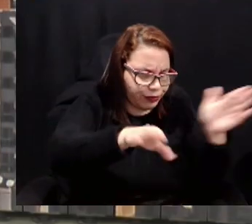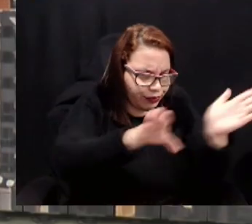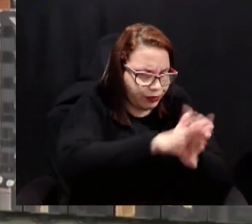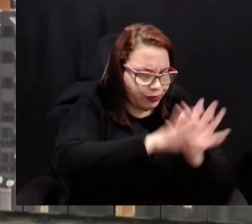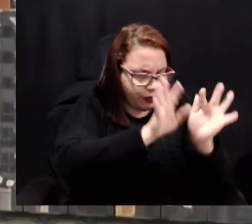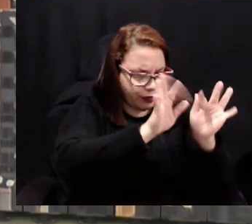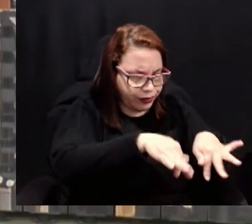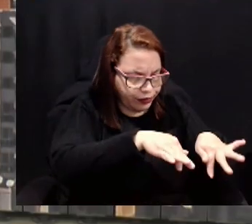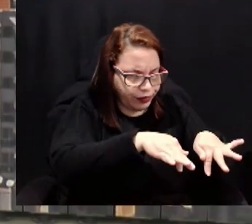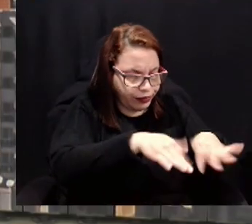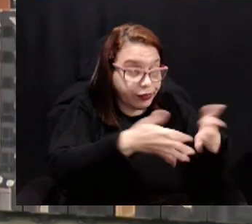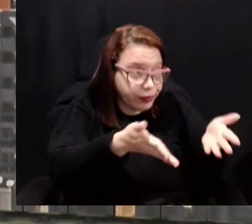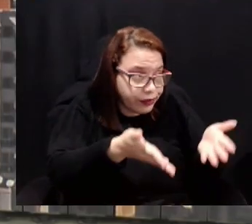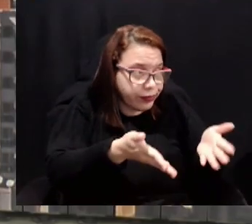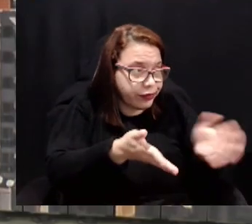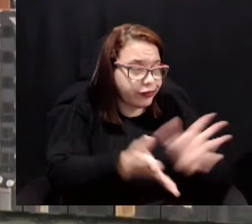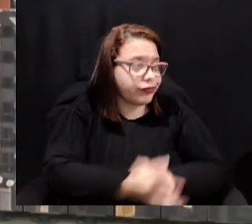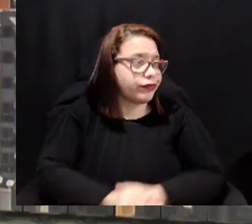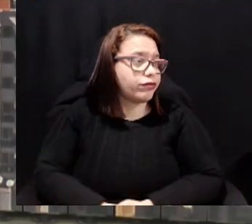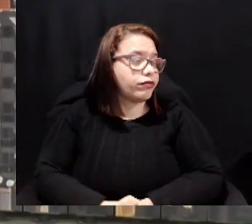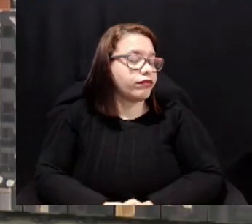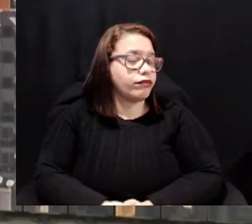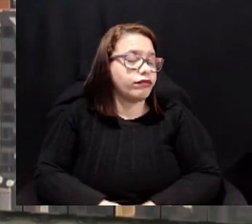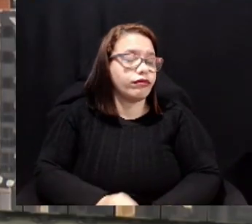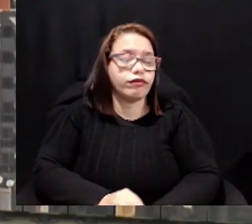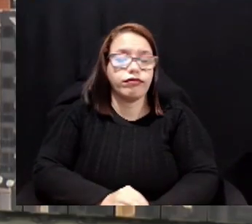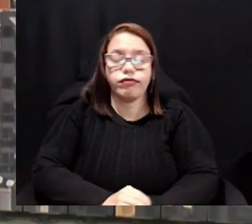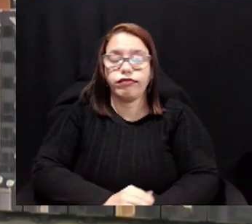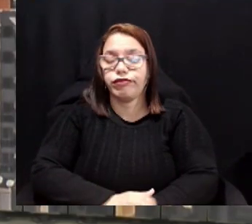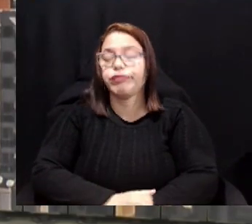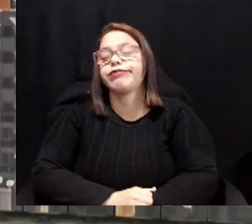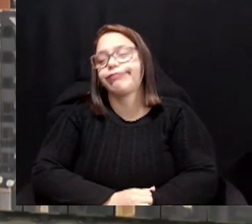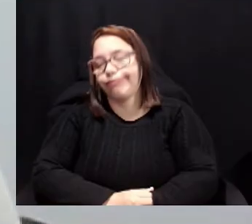até chegar à sua destinação final.